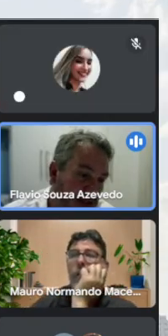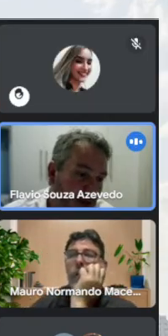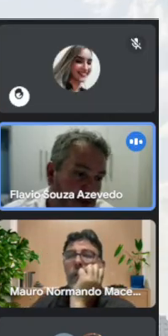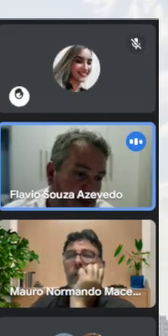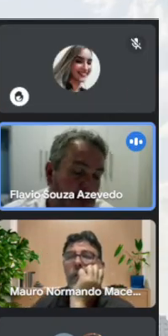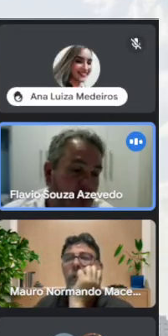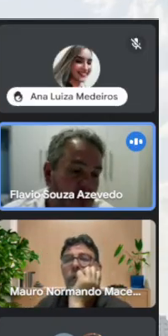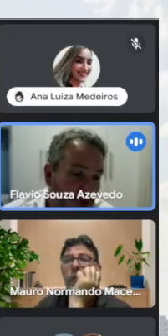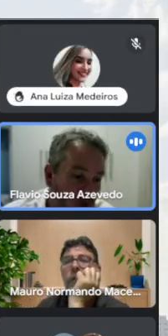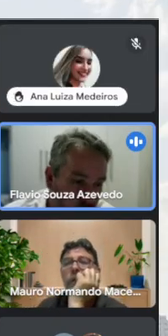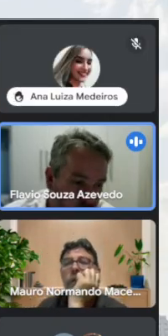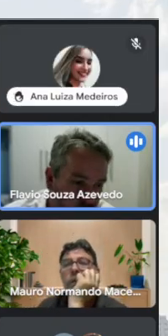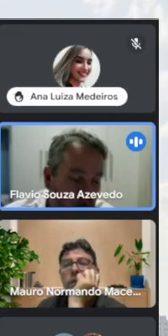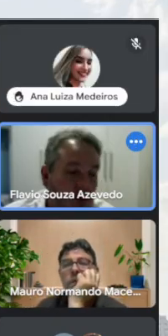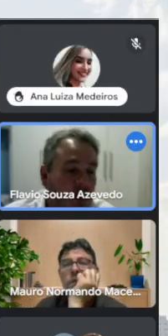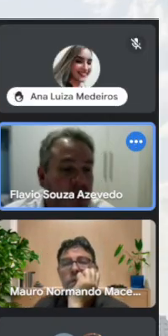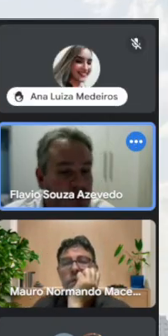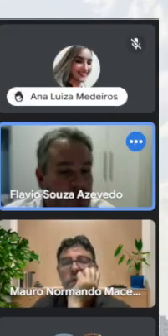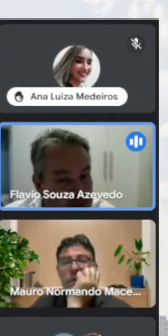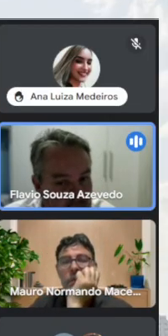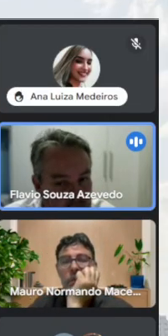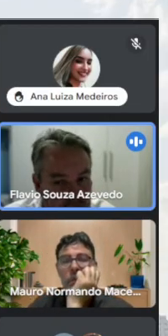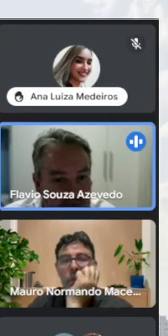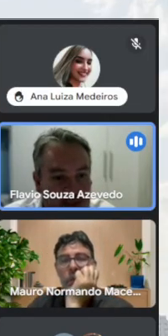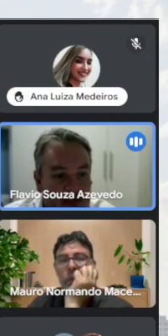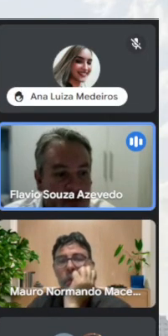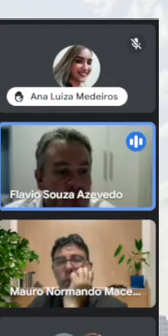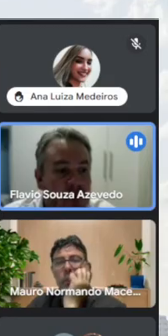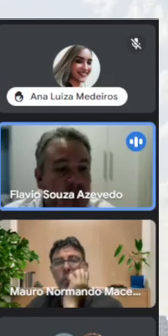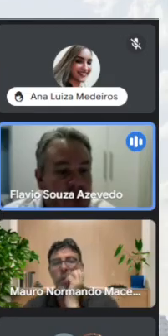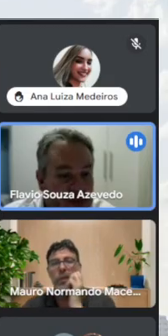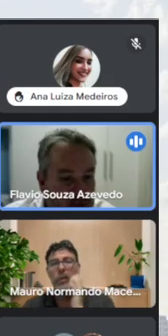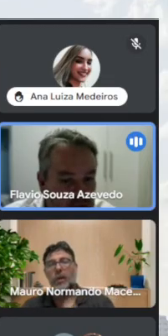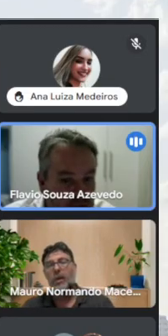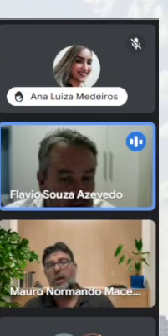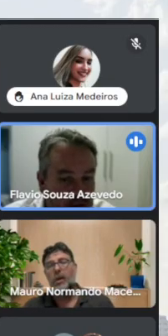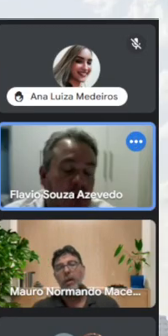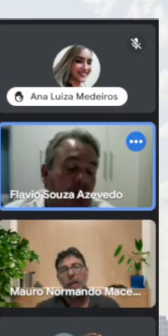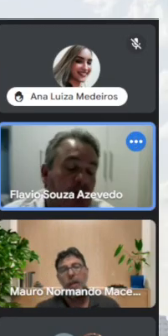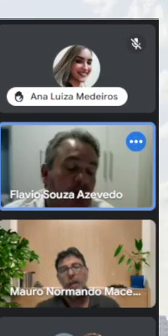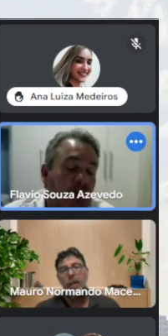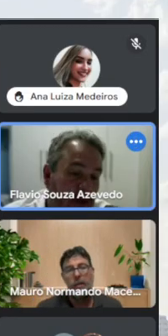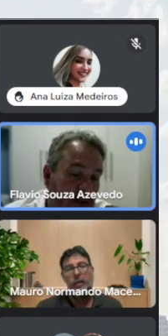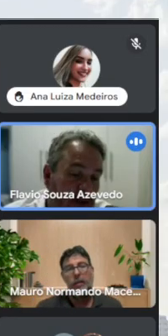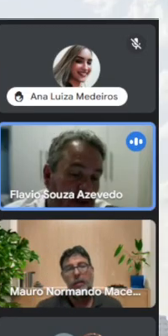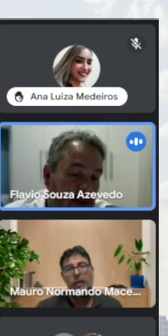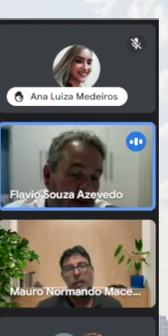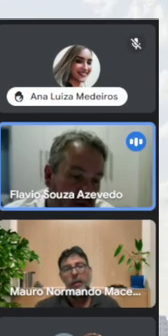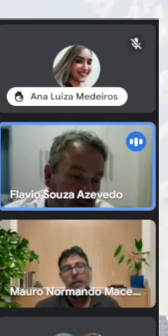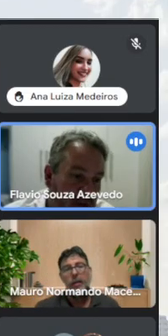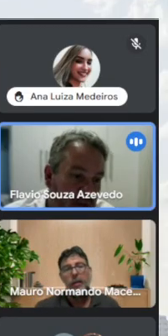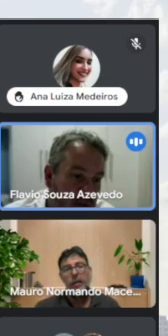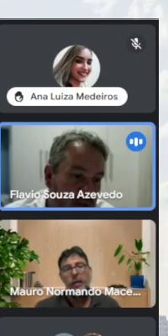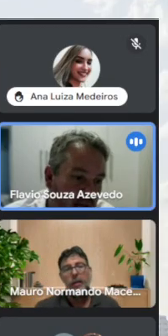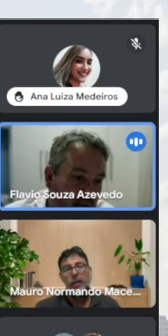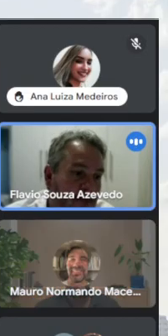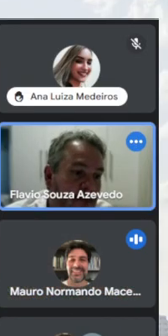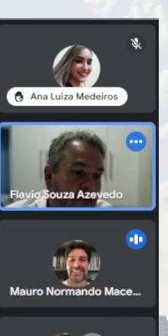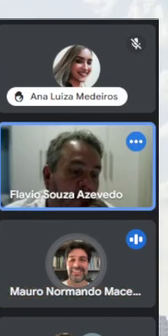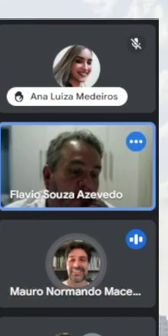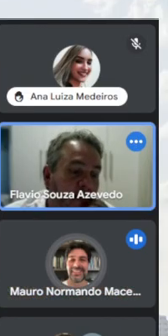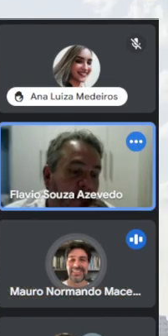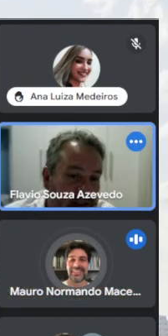jardins, é uma coisa. Se você faz só um, então a eficiência diminui. Mas existe realmente a possibilidade